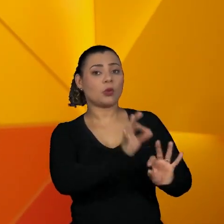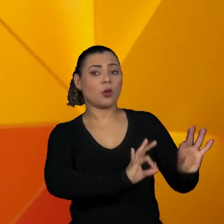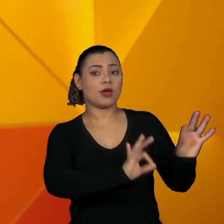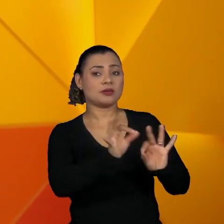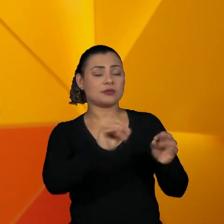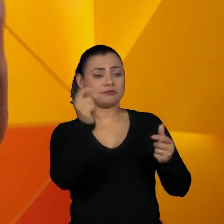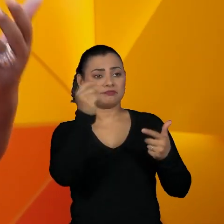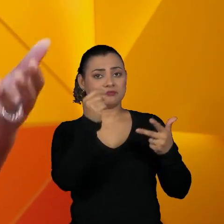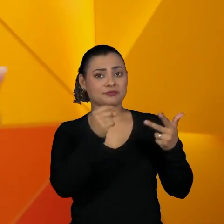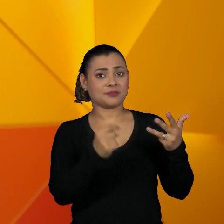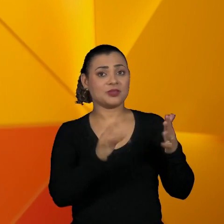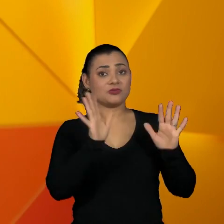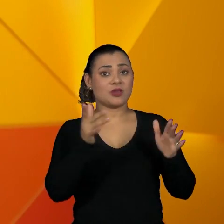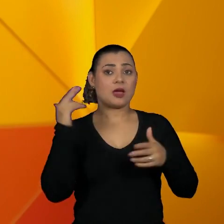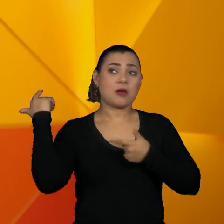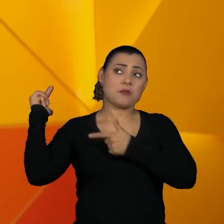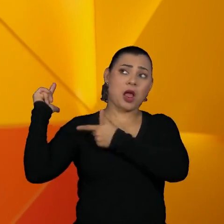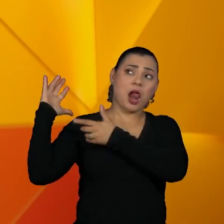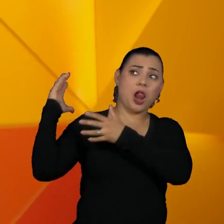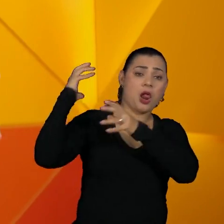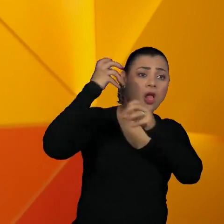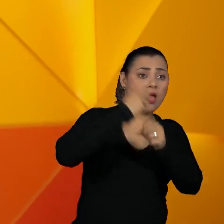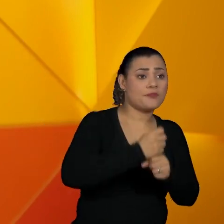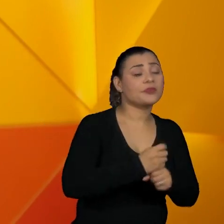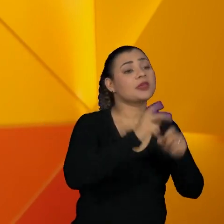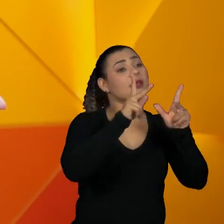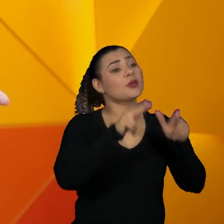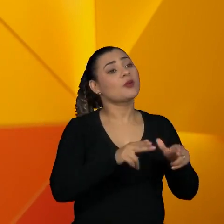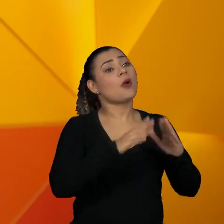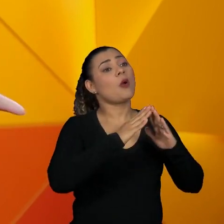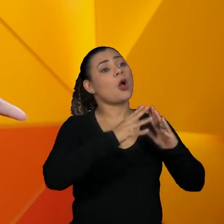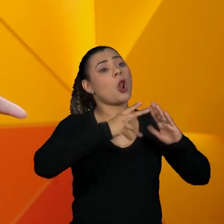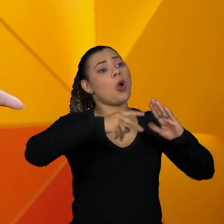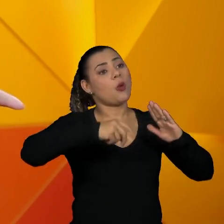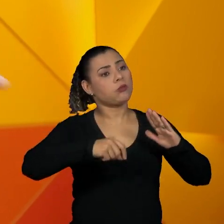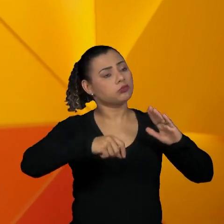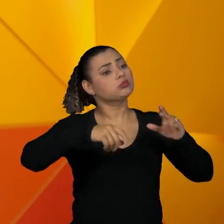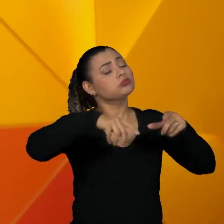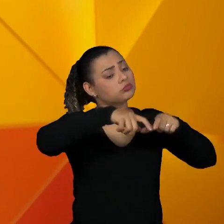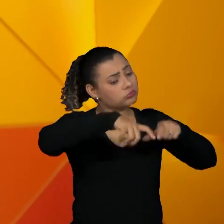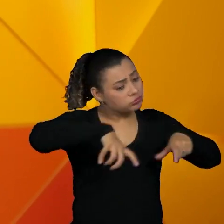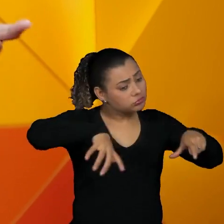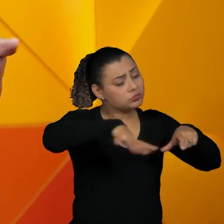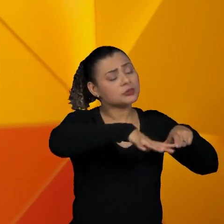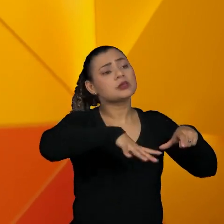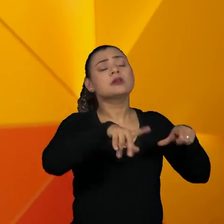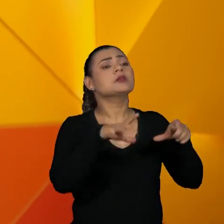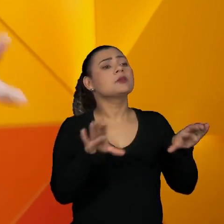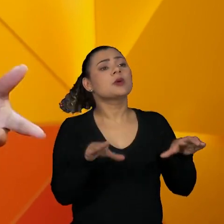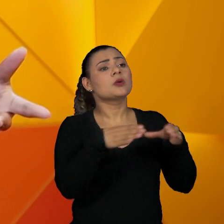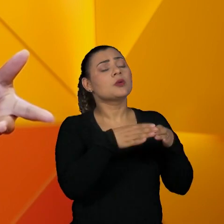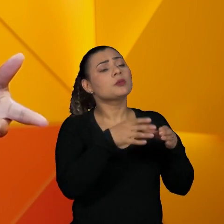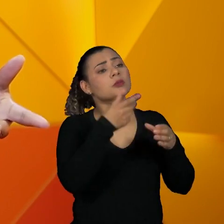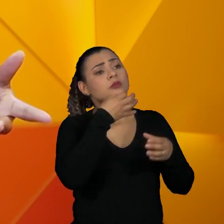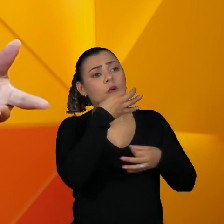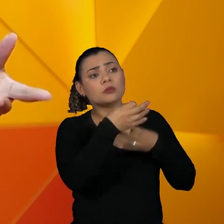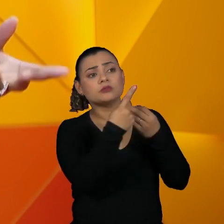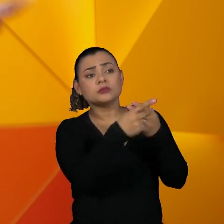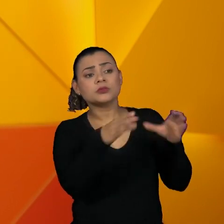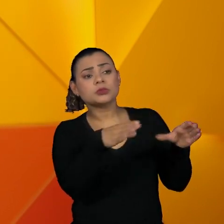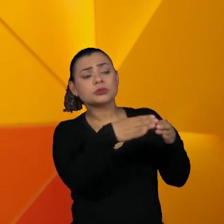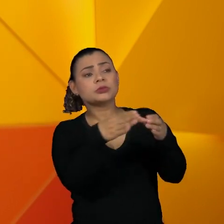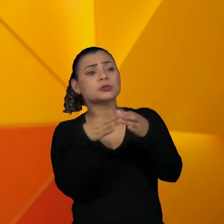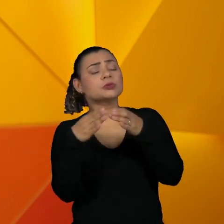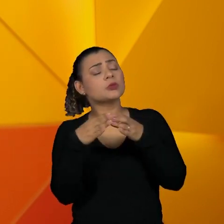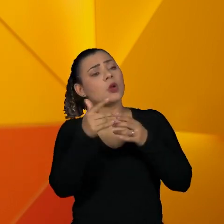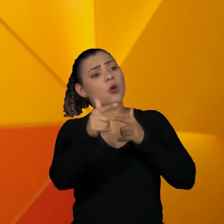organizações aí já ancestrais como o Quilombo, porque eu ia justamente pedir para vocês trazerem agora algumas outras organizações,